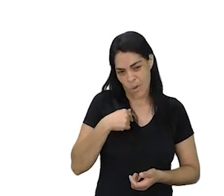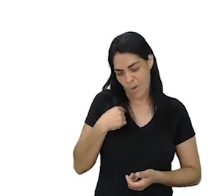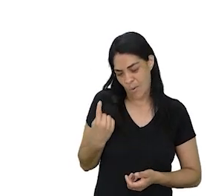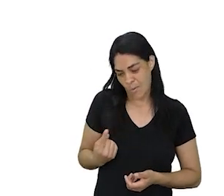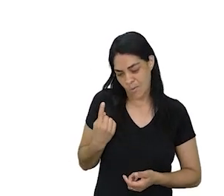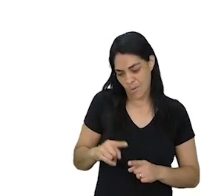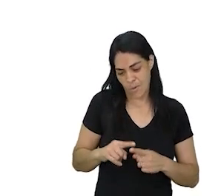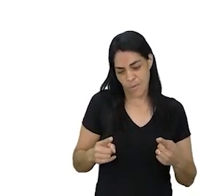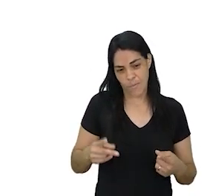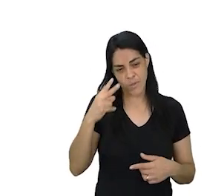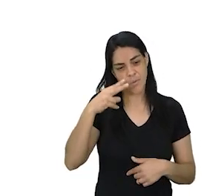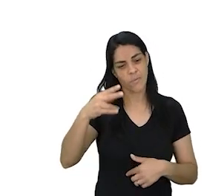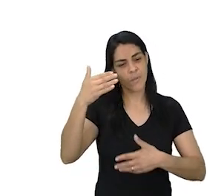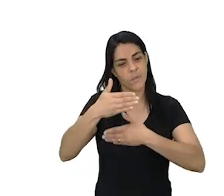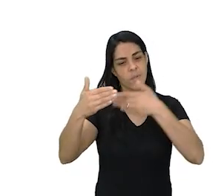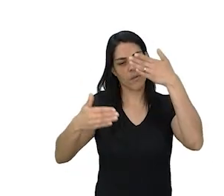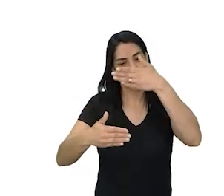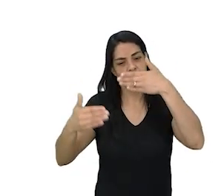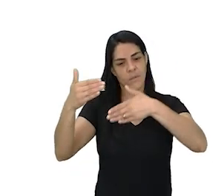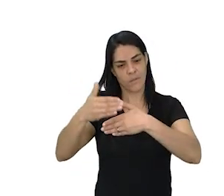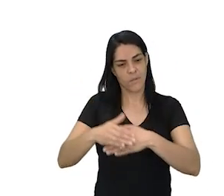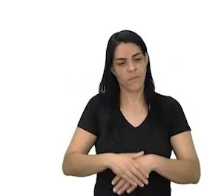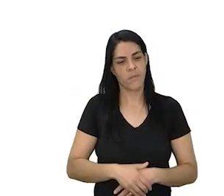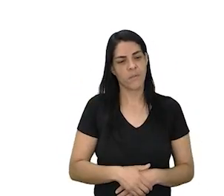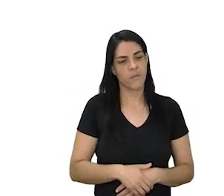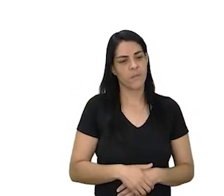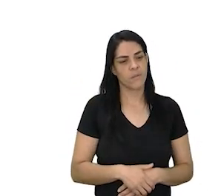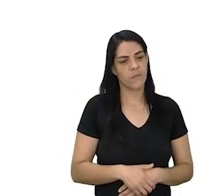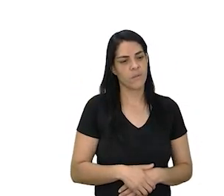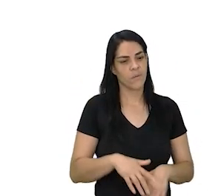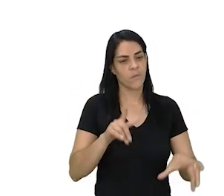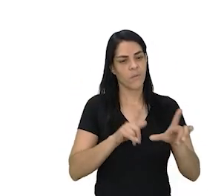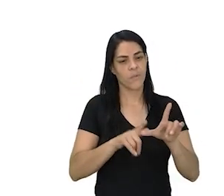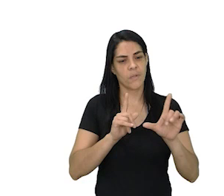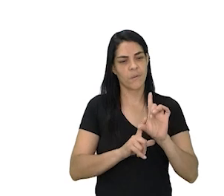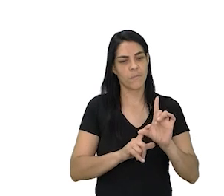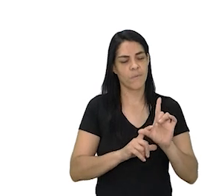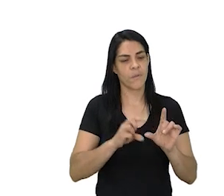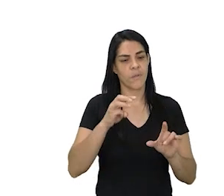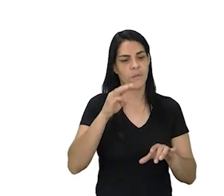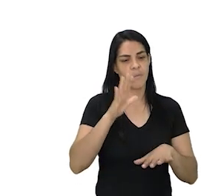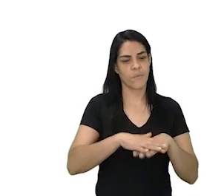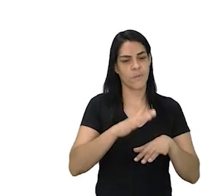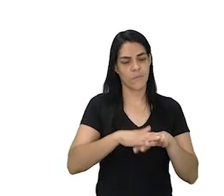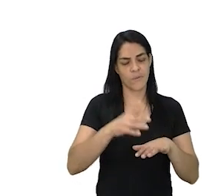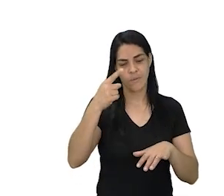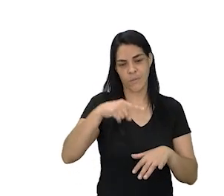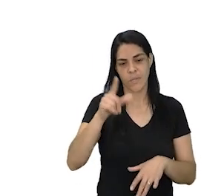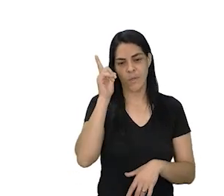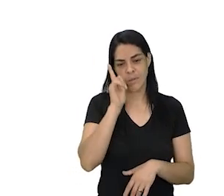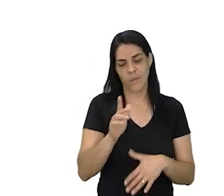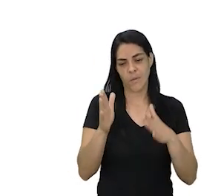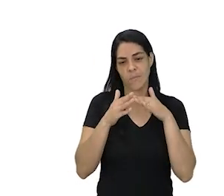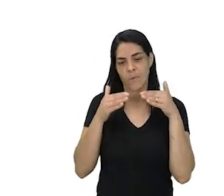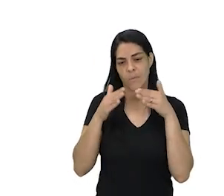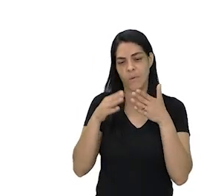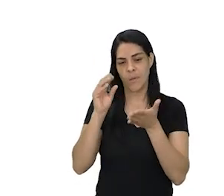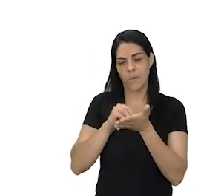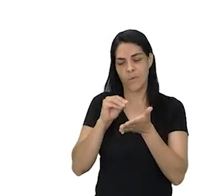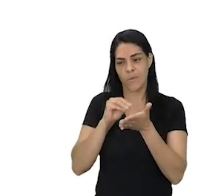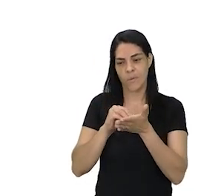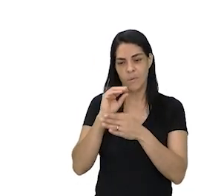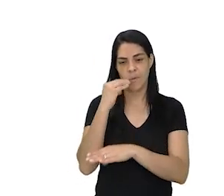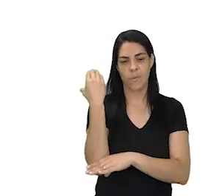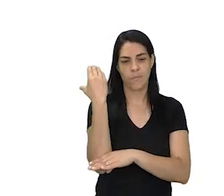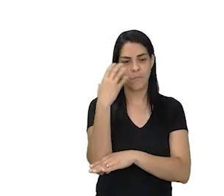com a definição de letramento matemático. Então, você consegue, por favor, colocar para mim? Consigo, sim.